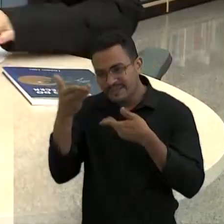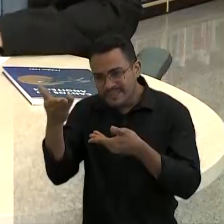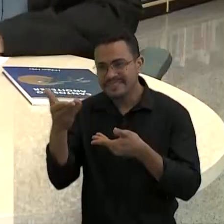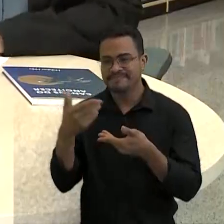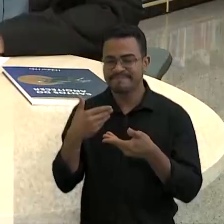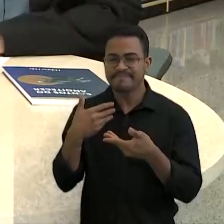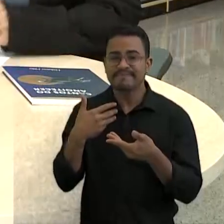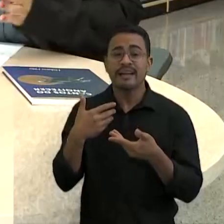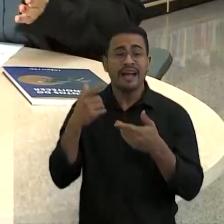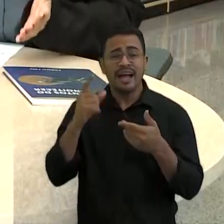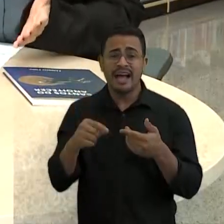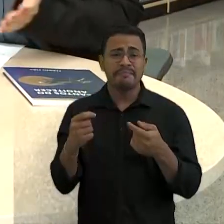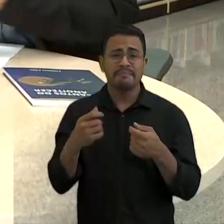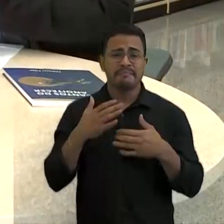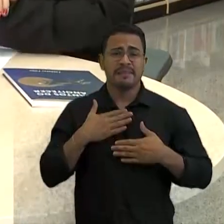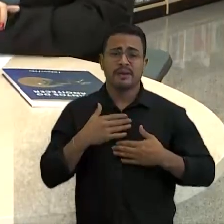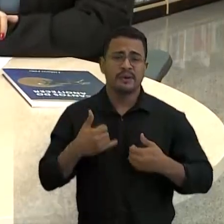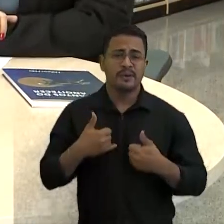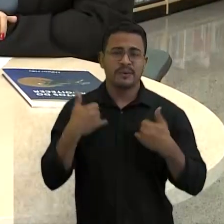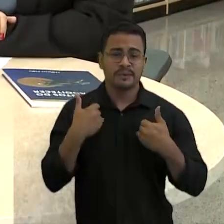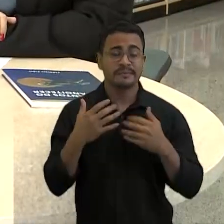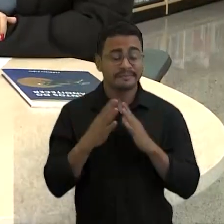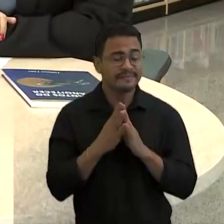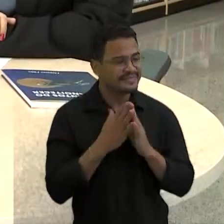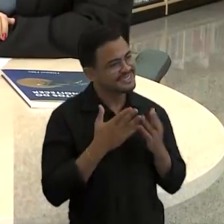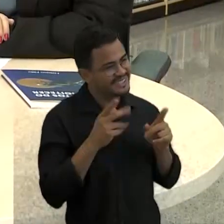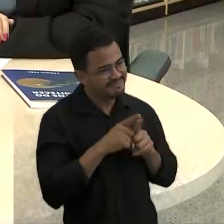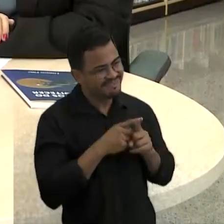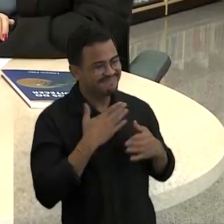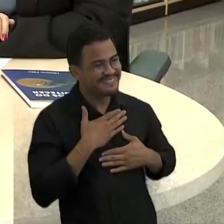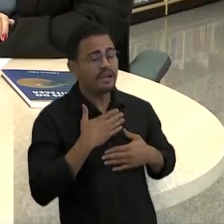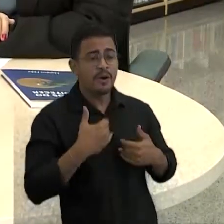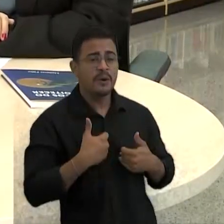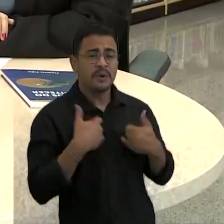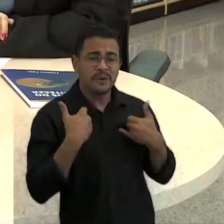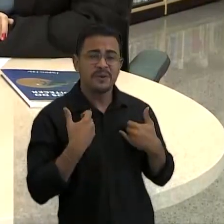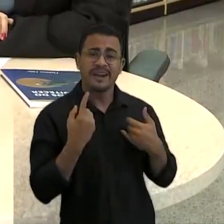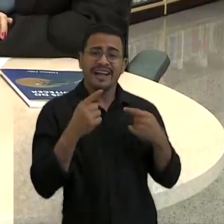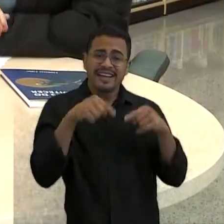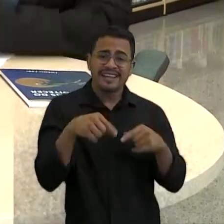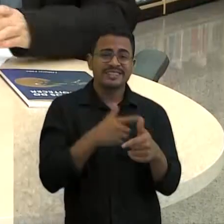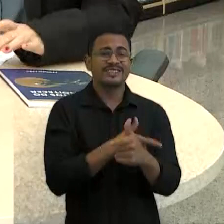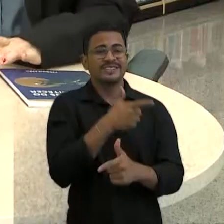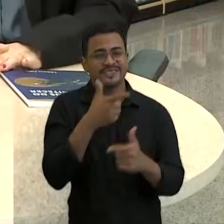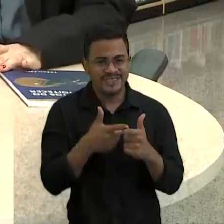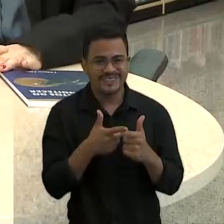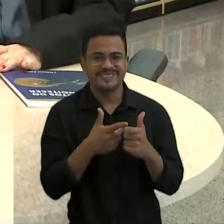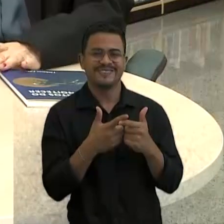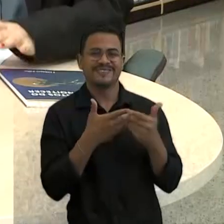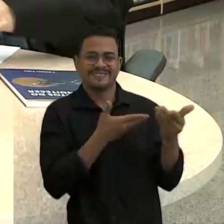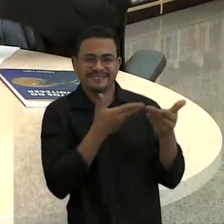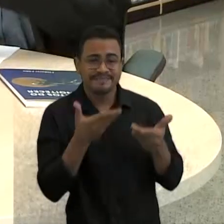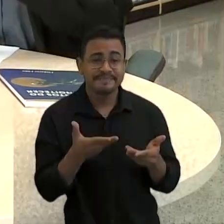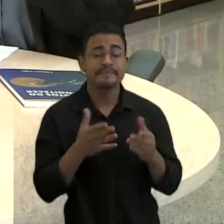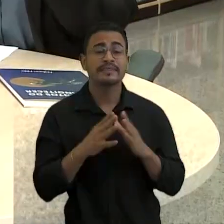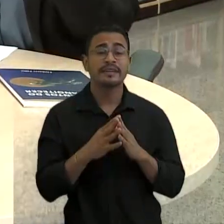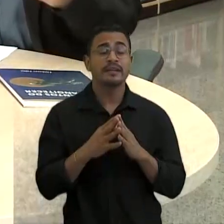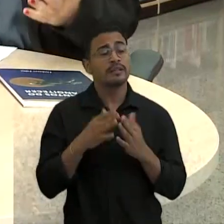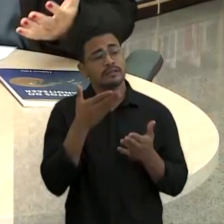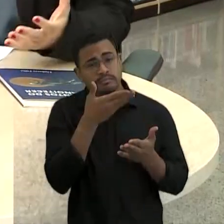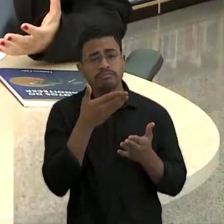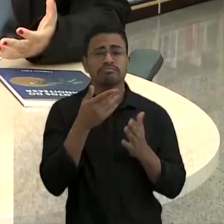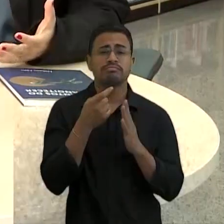mim. A honra é minha, que bom tê-lo aqui novamente. Já que o senhor